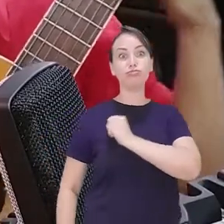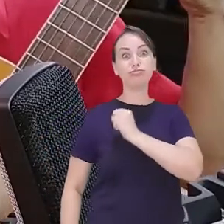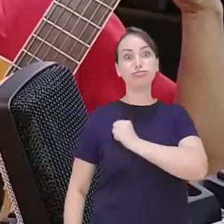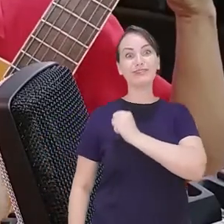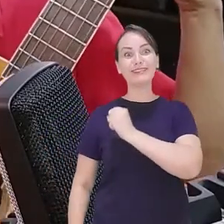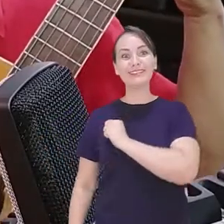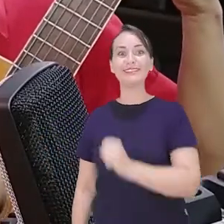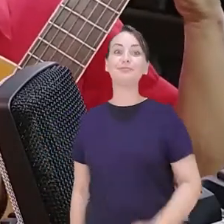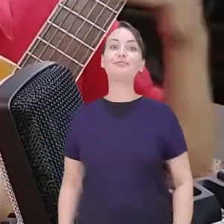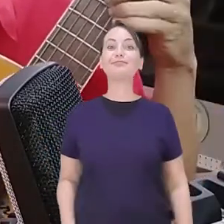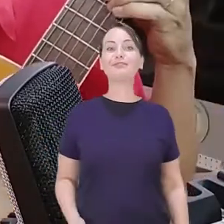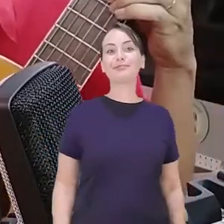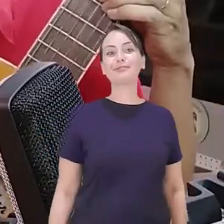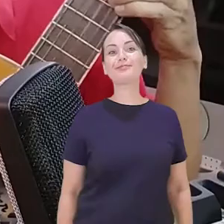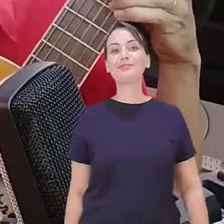assim.